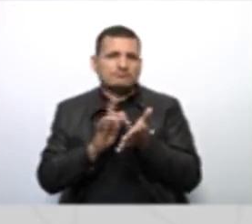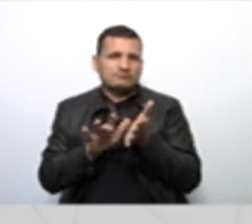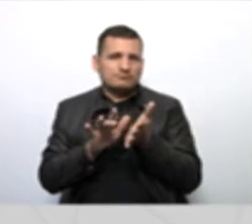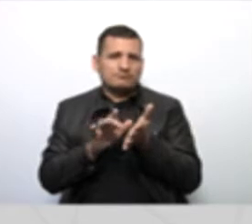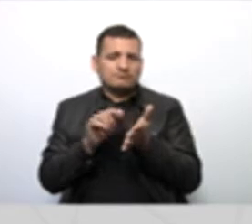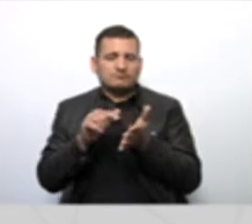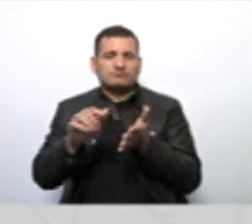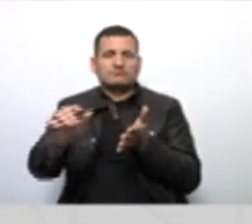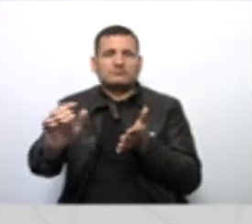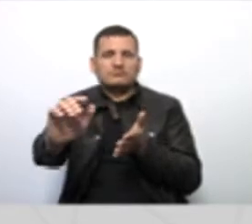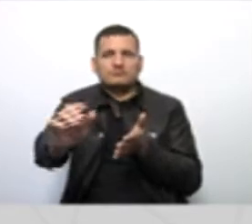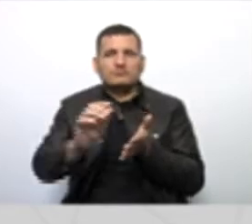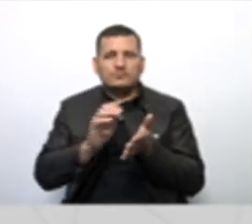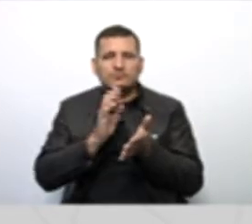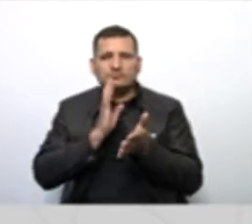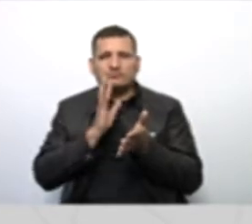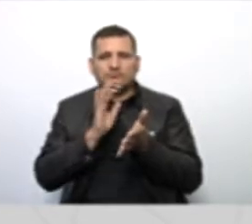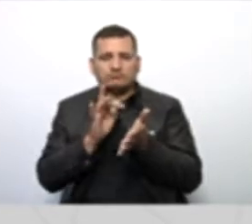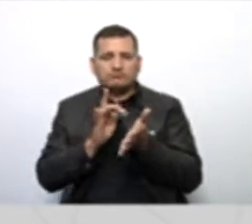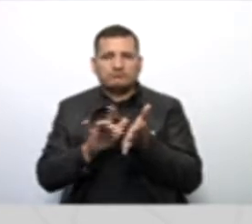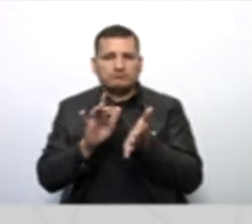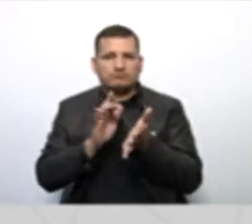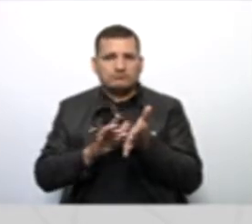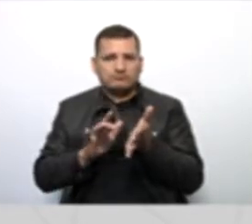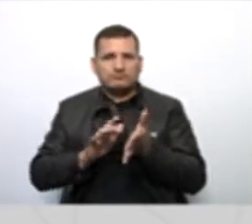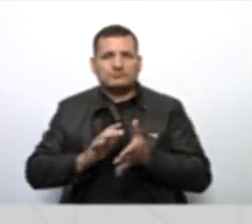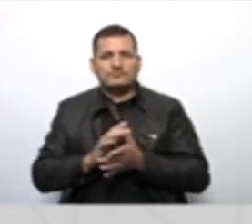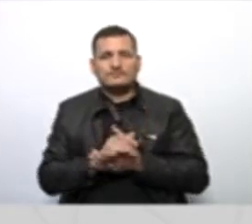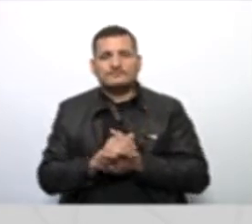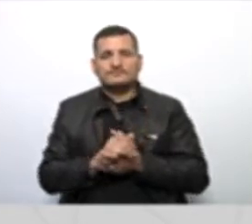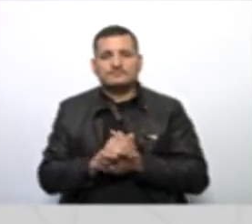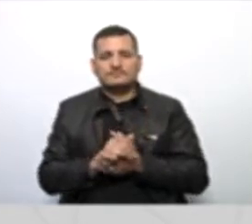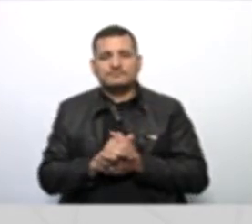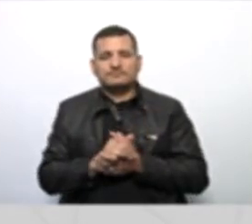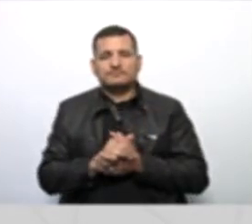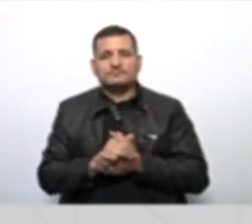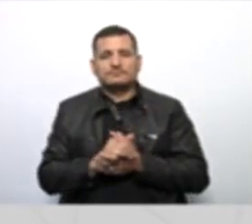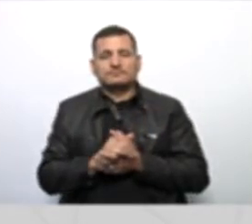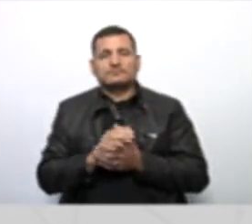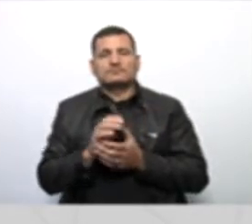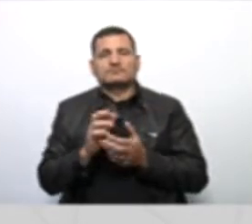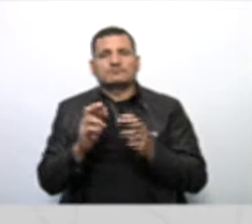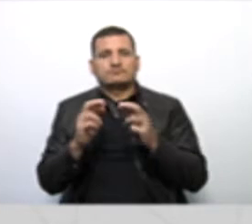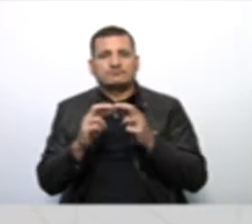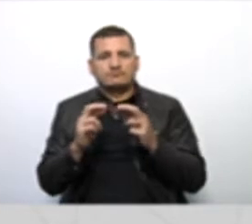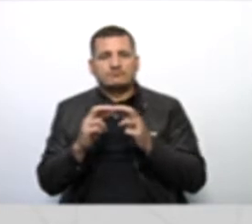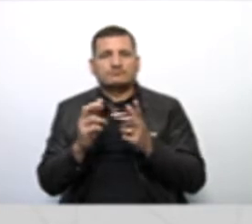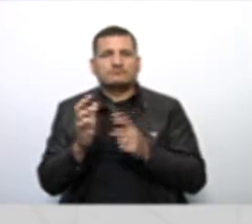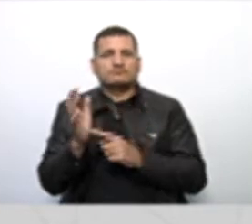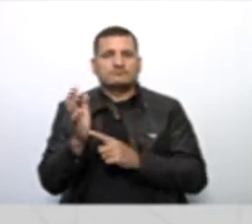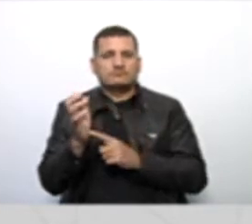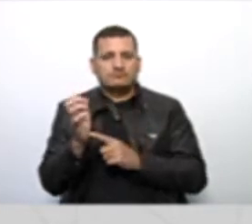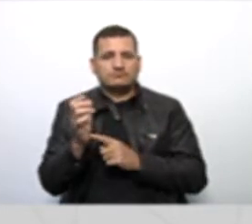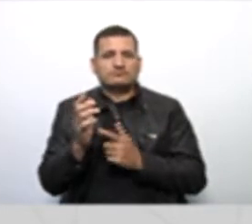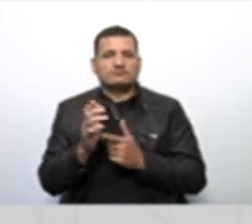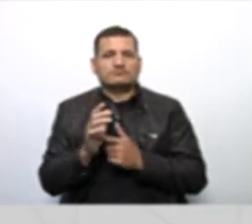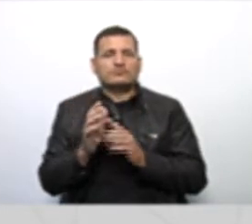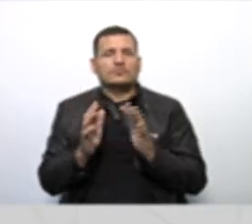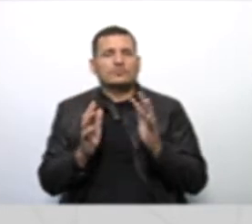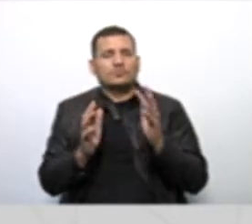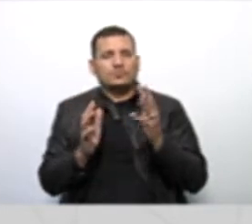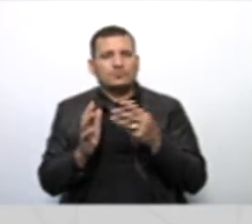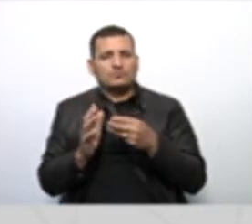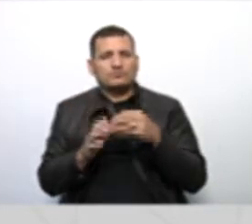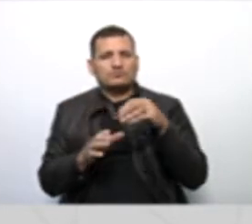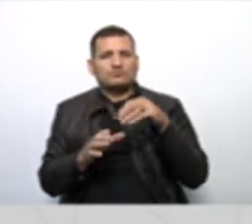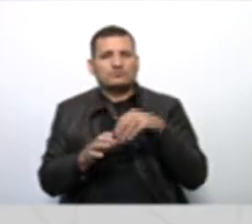vai reconhecer aquele efeito. Veio para os celulares, veio para o Bluetooth, o Wi-Fi, todos esses